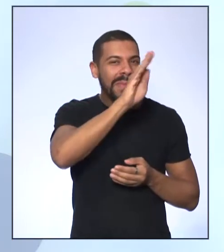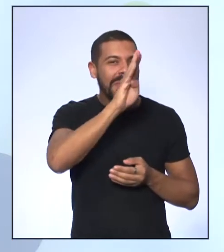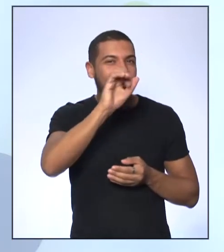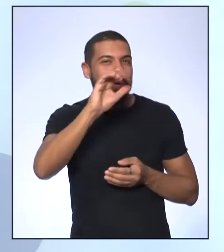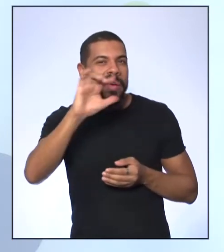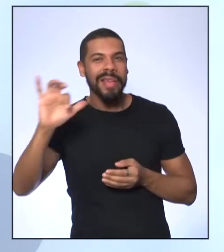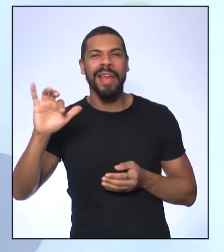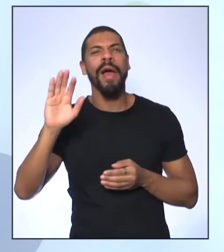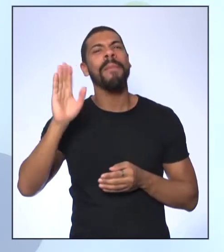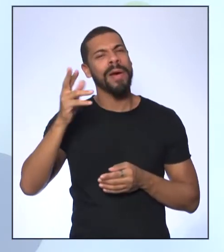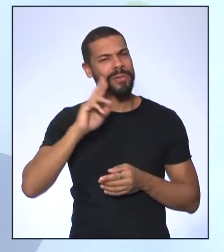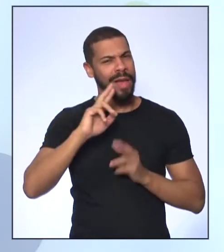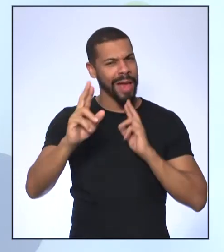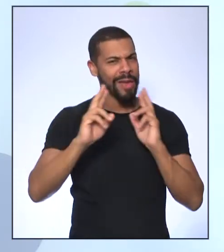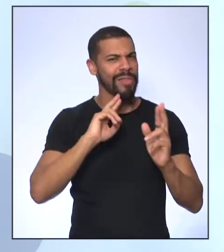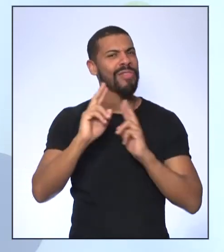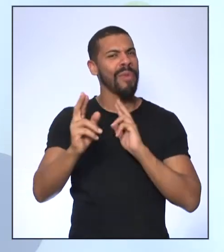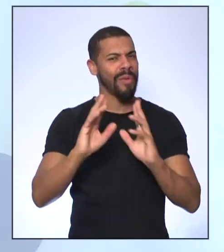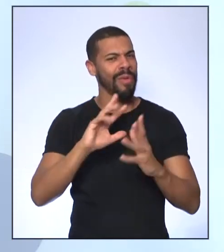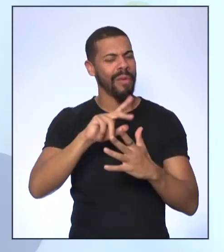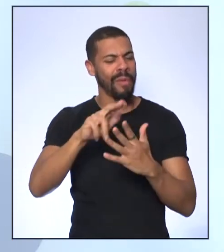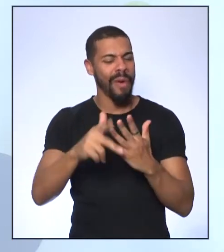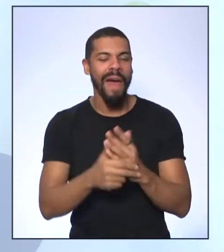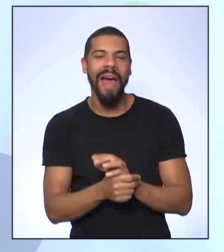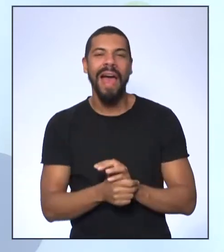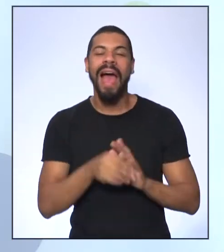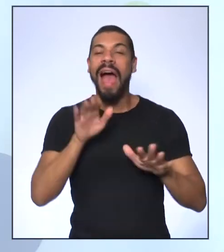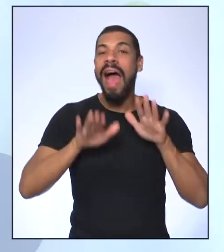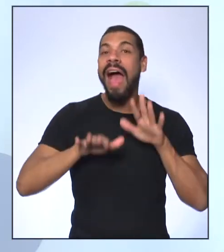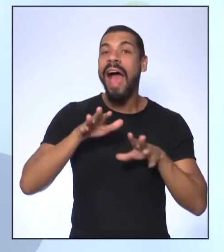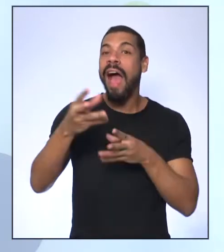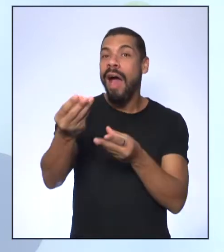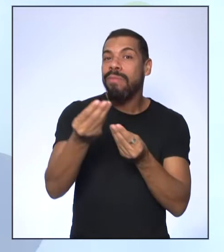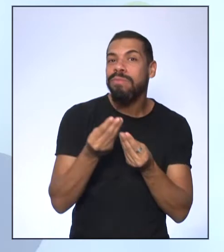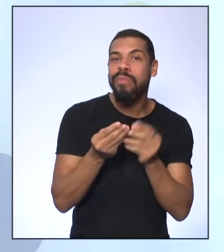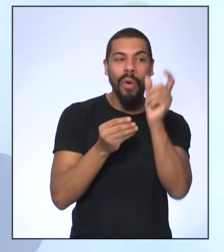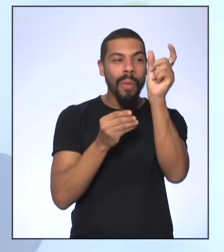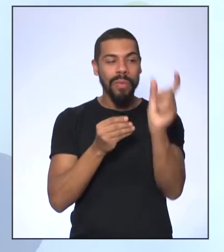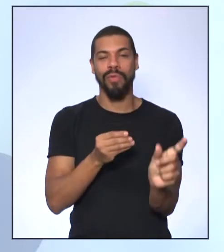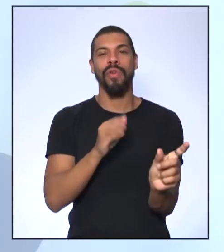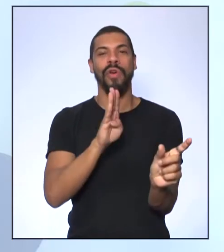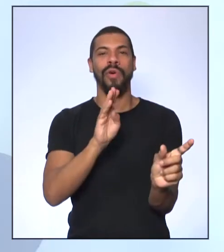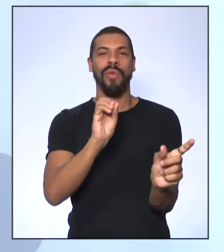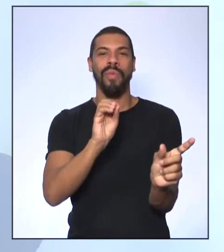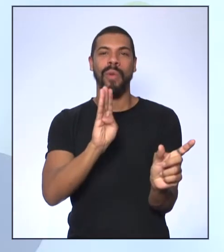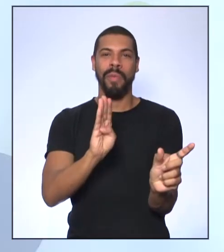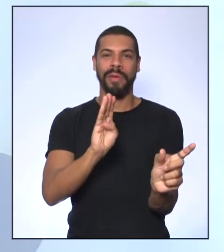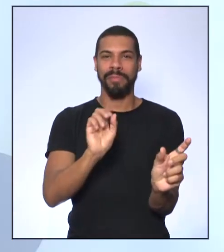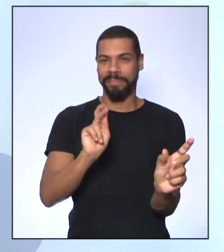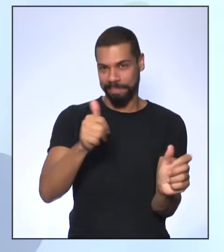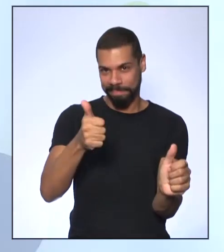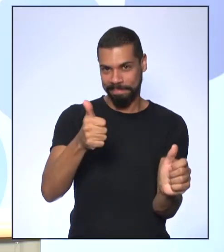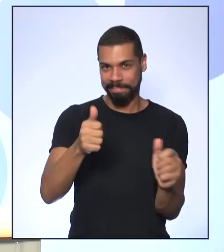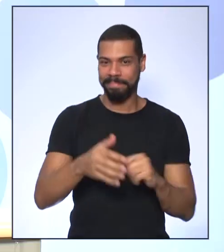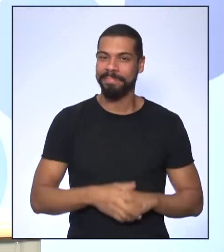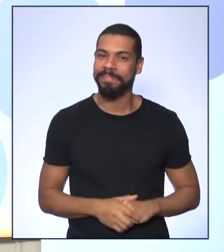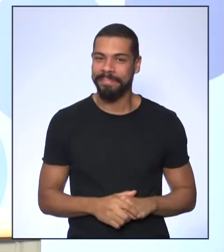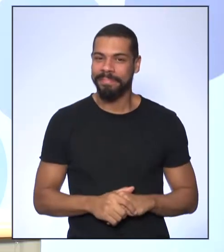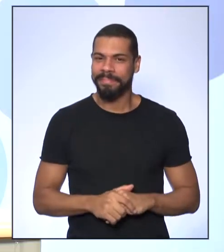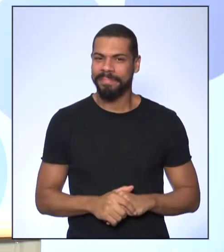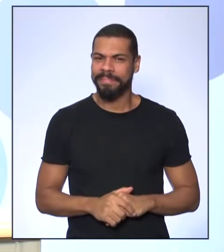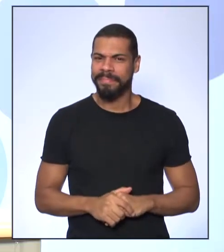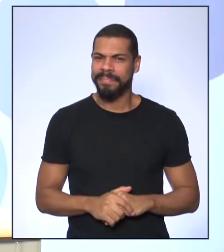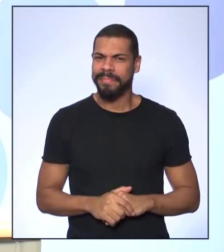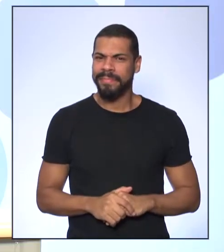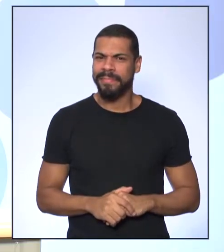responder várias perguntas. Então você pode pegar o Bob e de repente trazer para essa história sua. Ah, então aqui o pessoal estava realmente